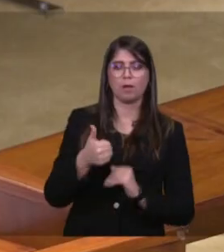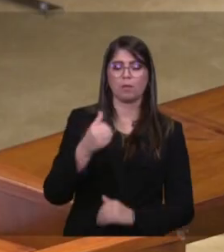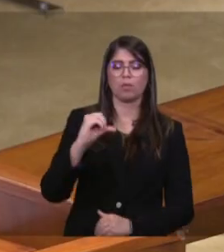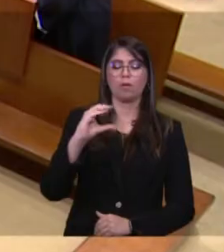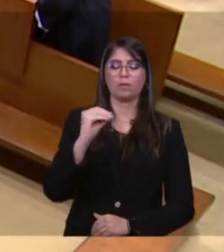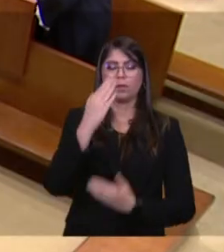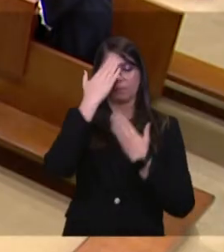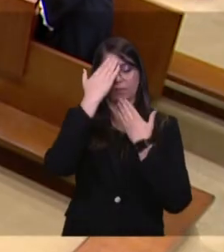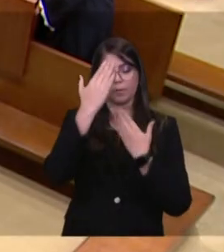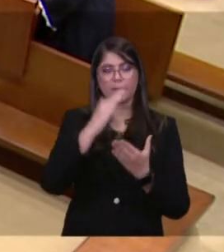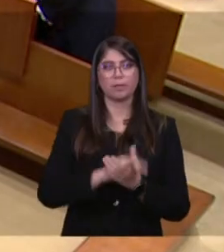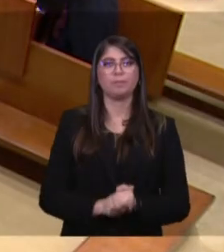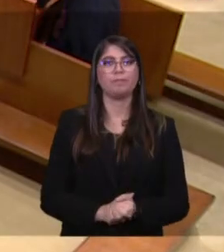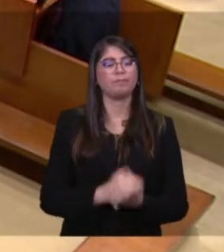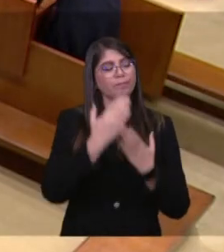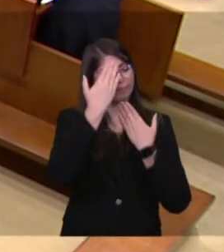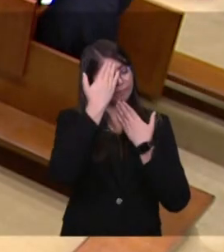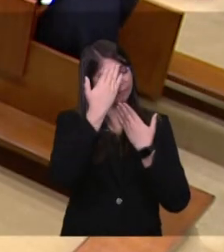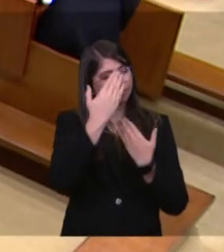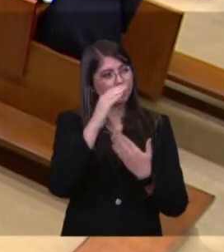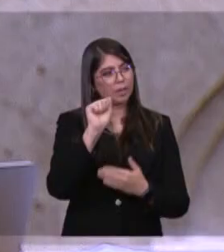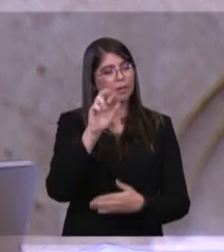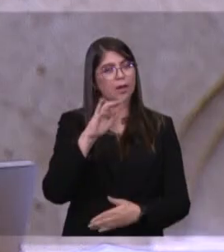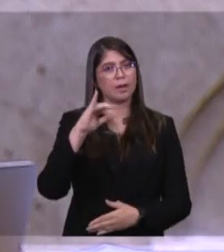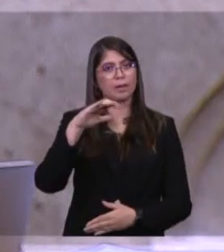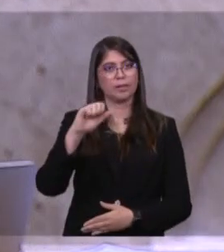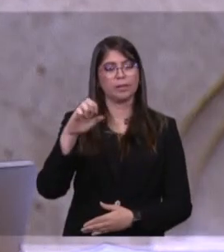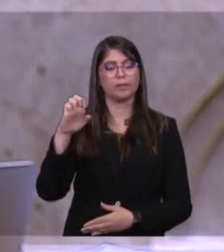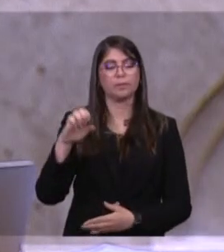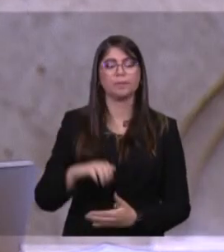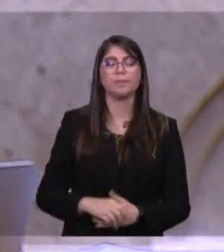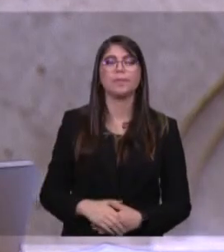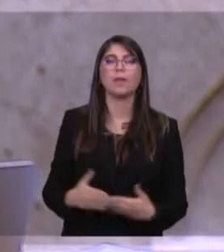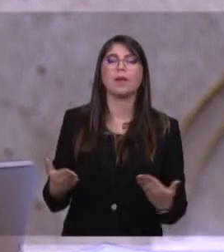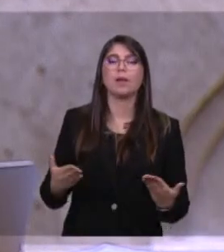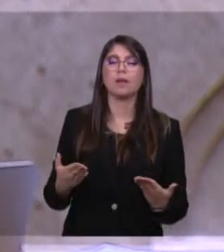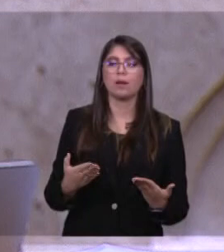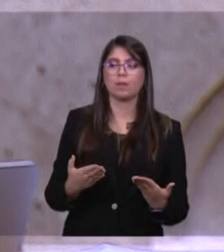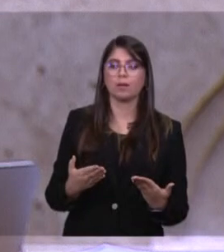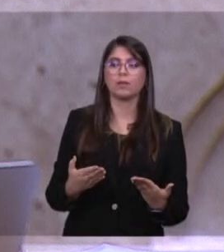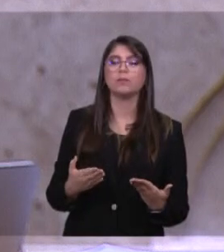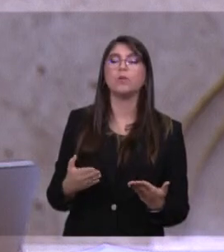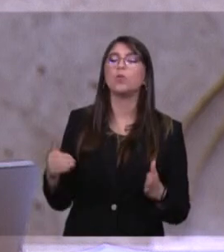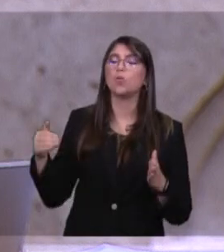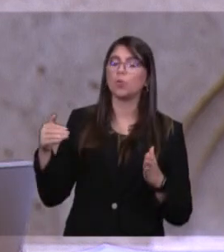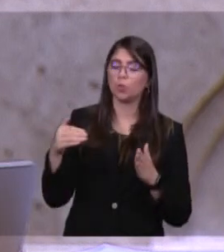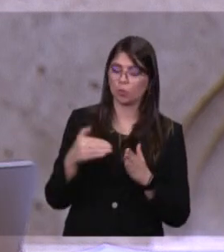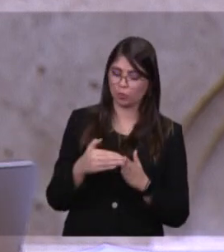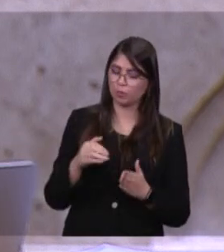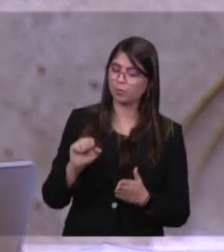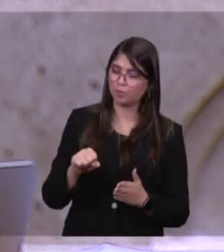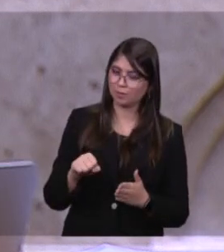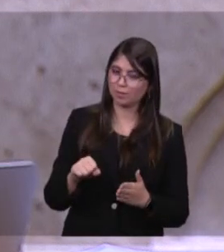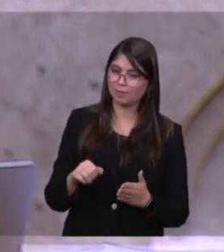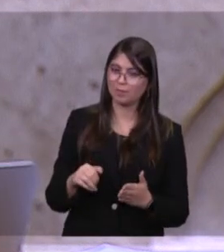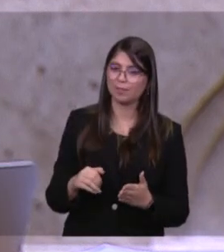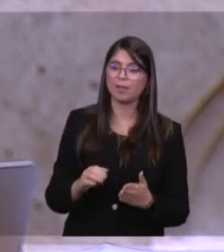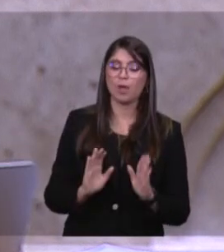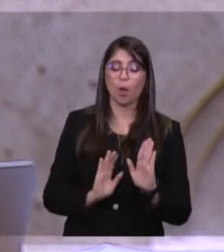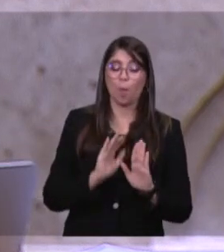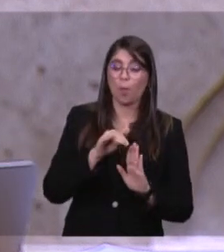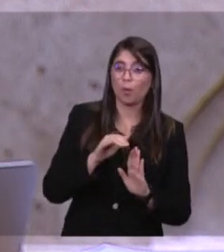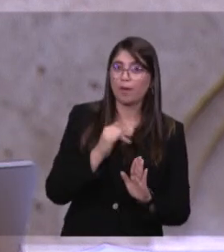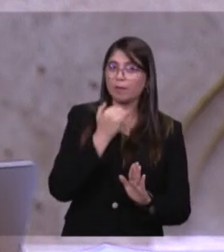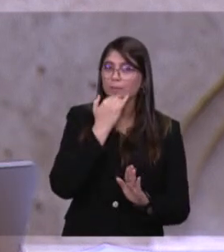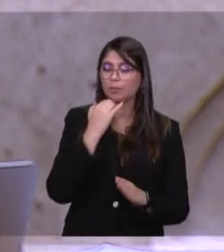Muito obrigada. Obrigado, doutora Ariane. E agora falará, agora sim, por último, eu havia pulado,